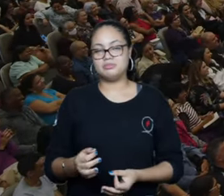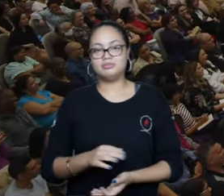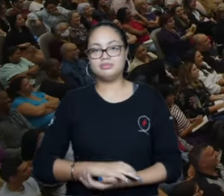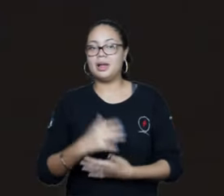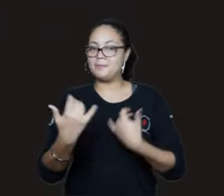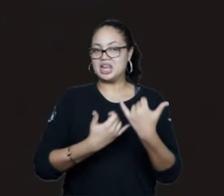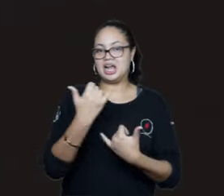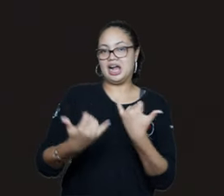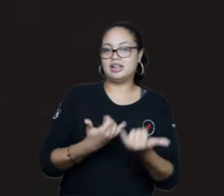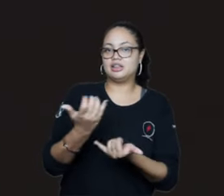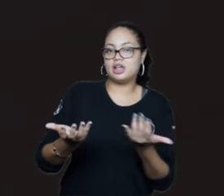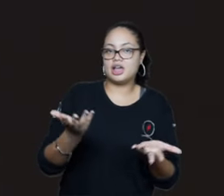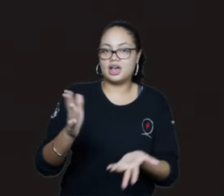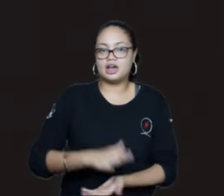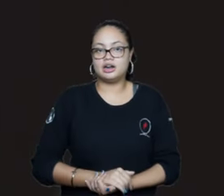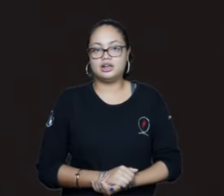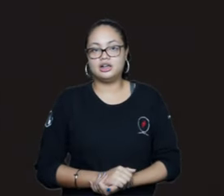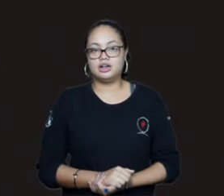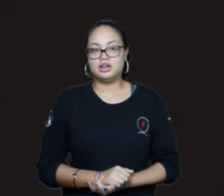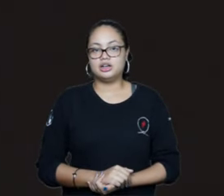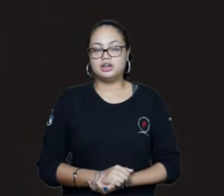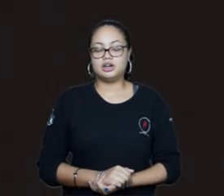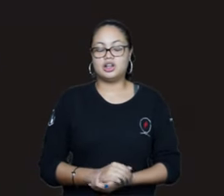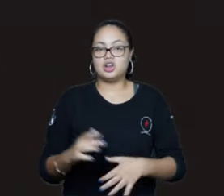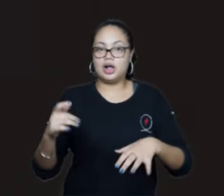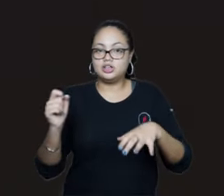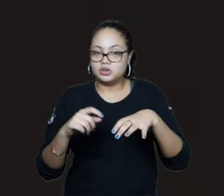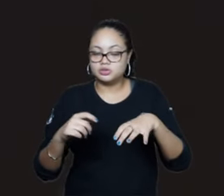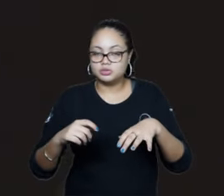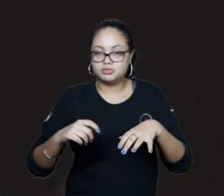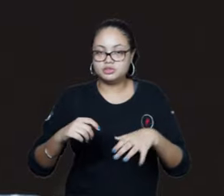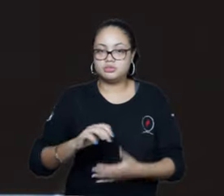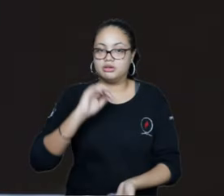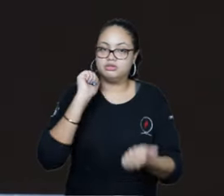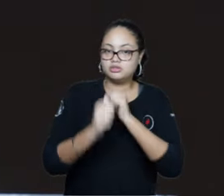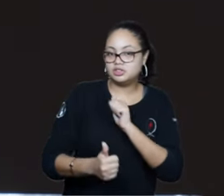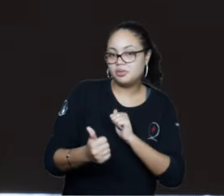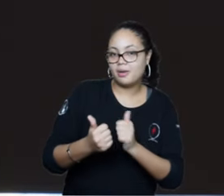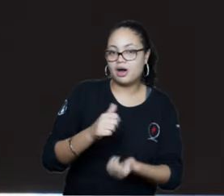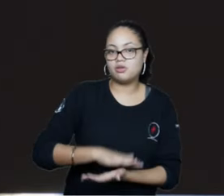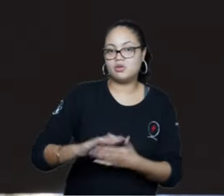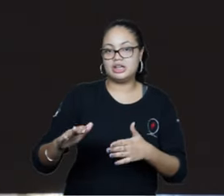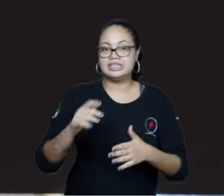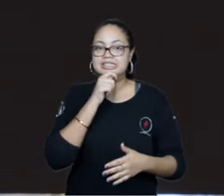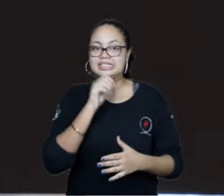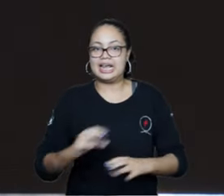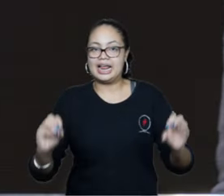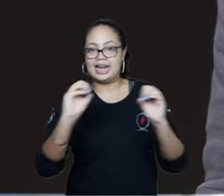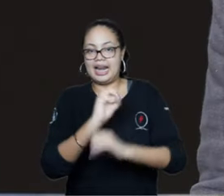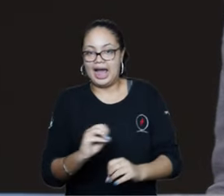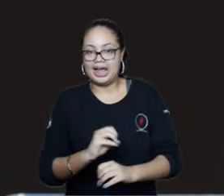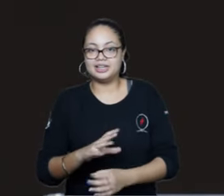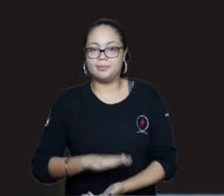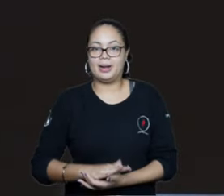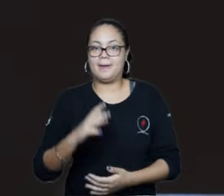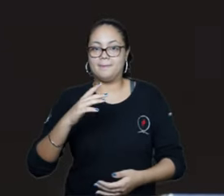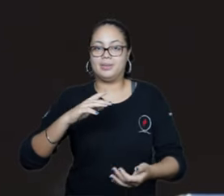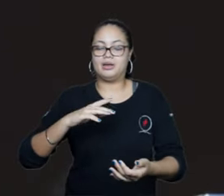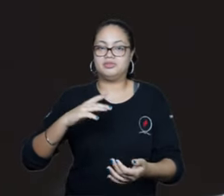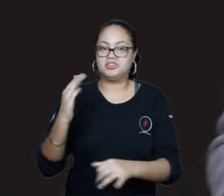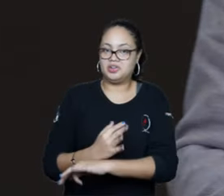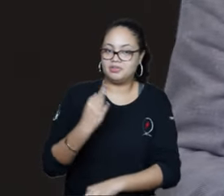rapaz joga bola descalço para fazer rumo no pé para a pele sair